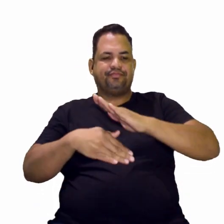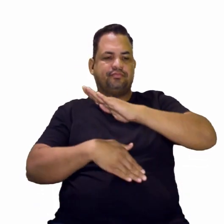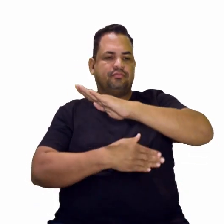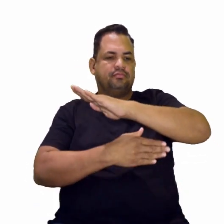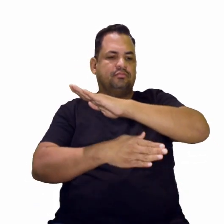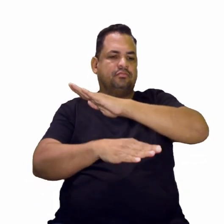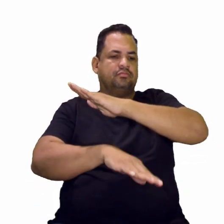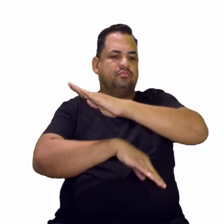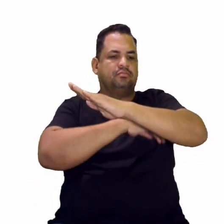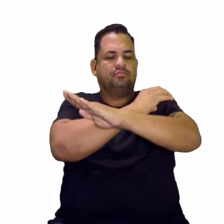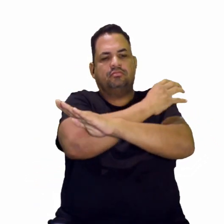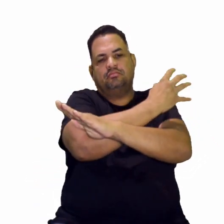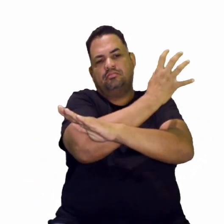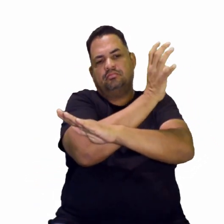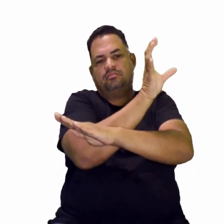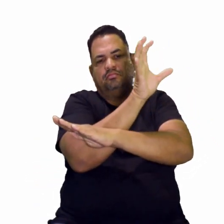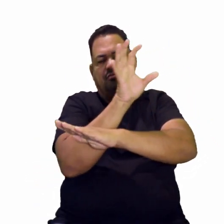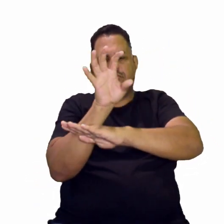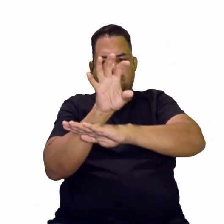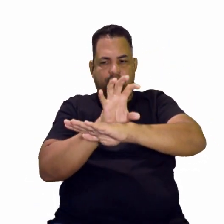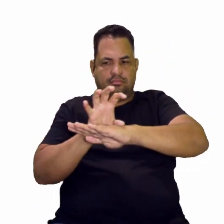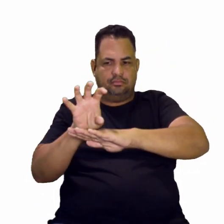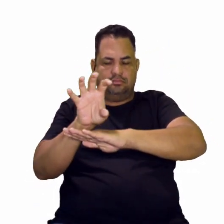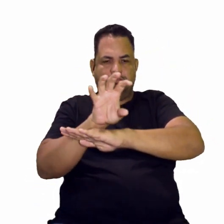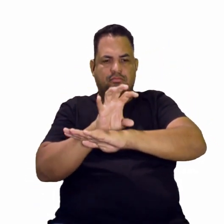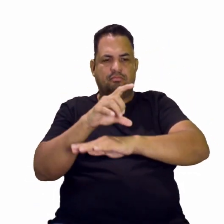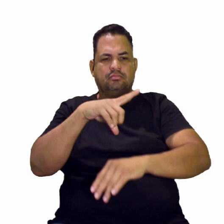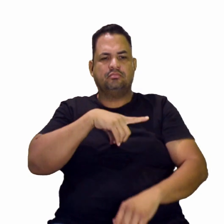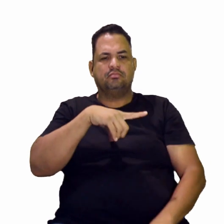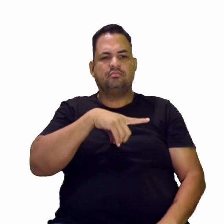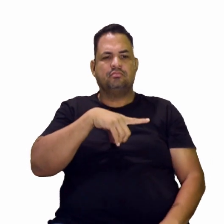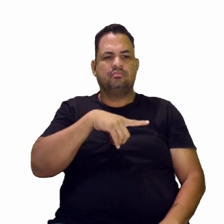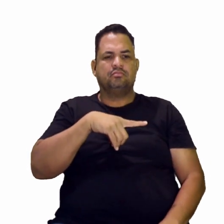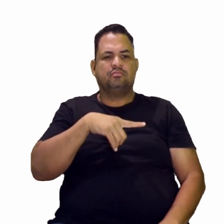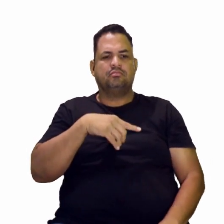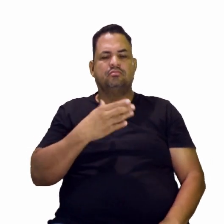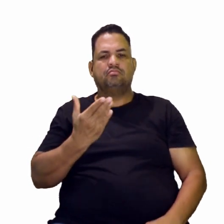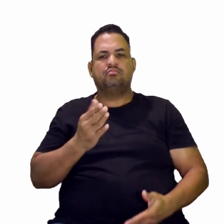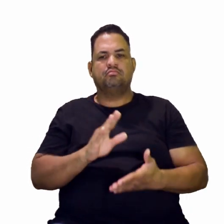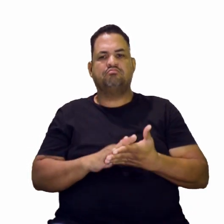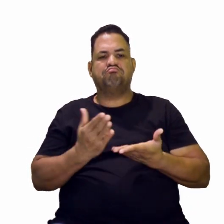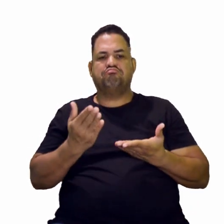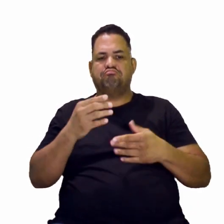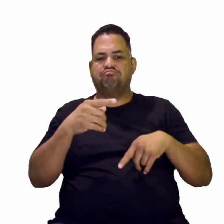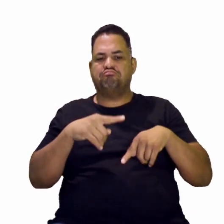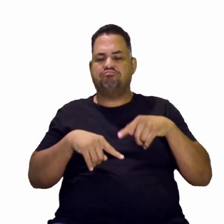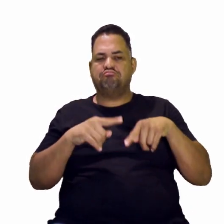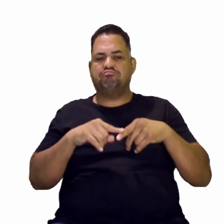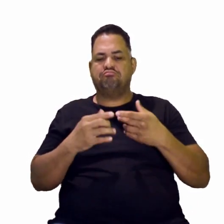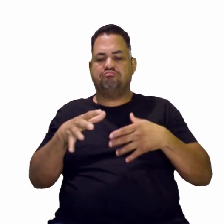Ecossistema. Ecossistema é caracterizado pela disponibilidade de condições e recursos num determinado local?